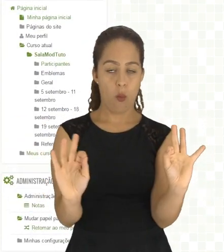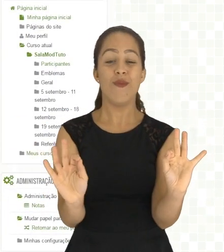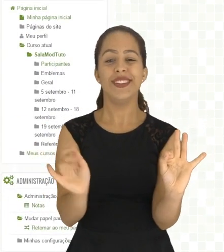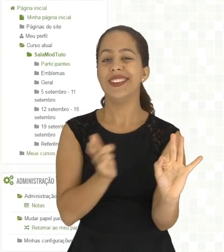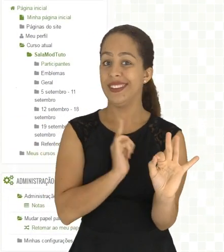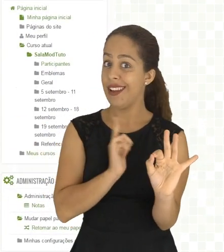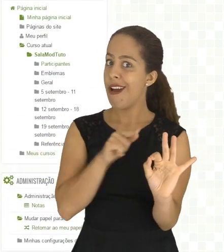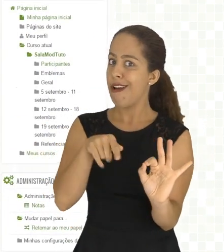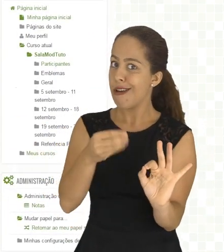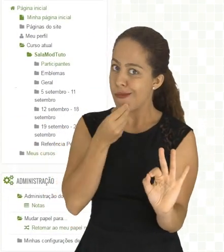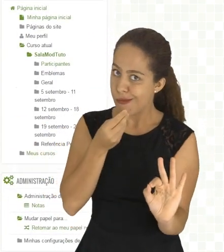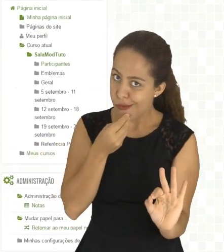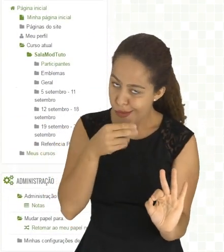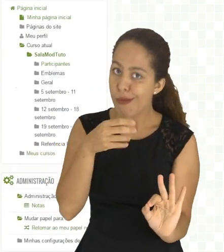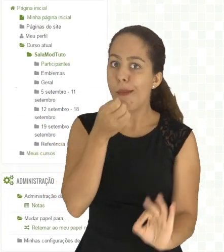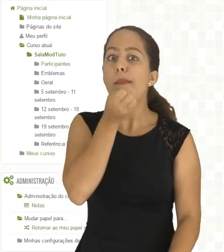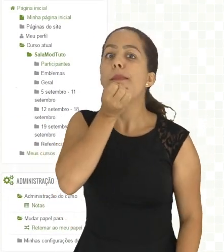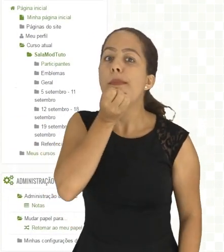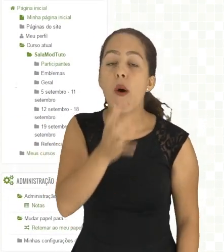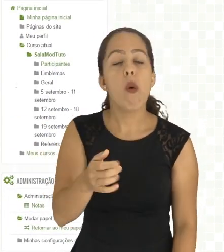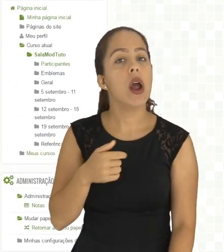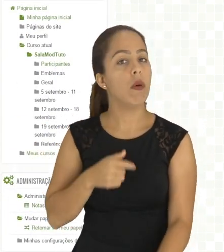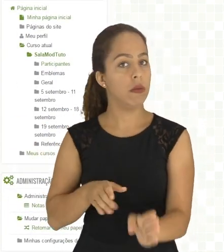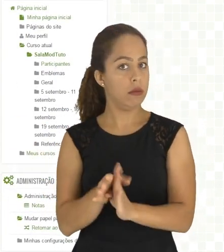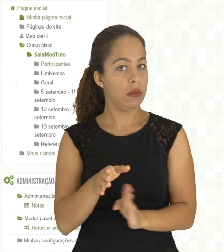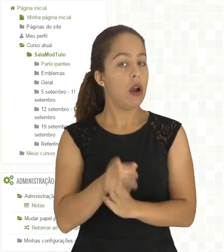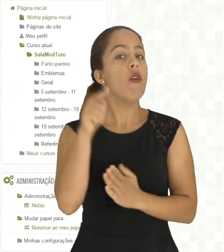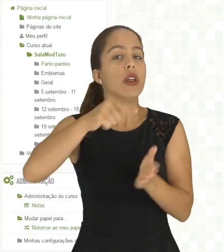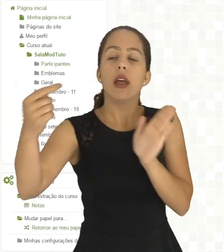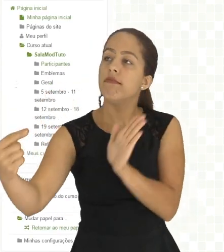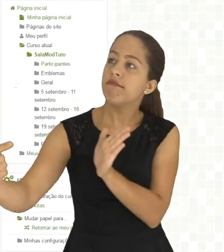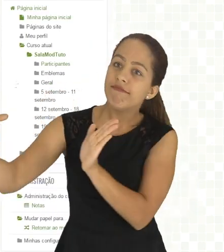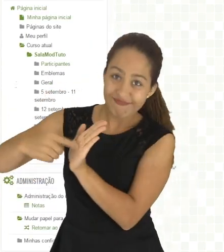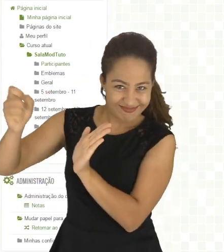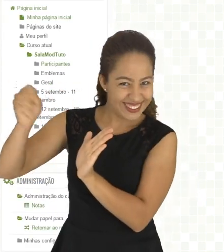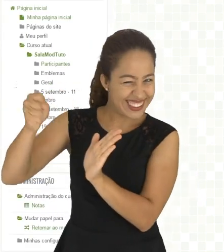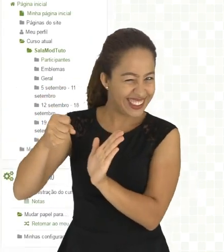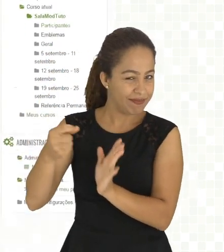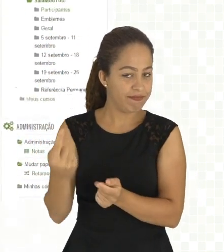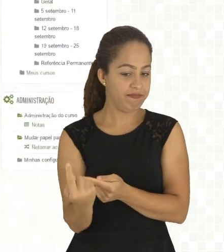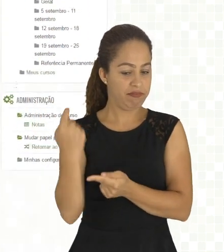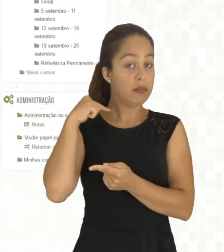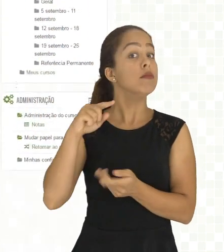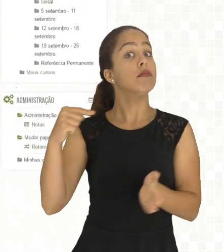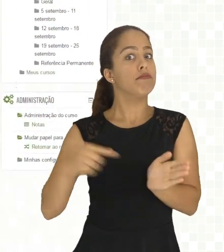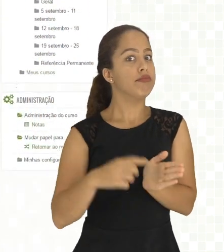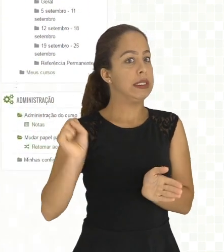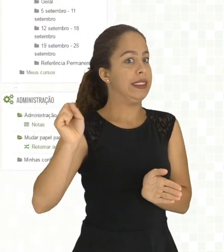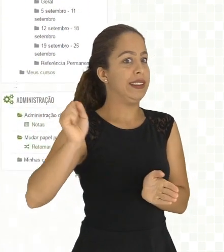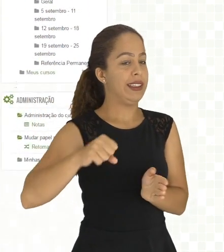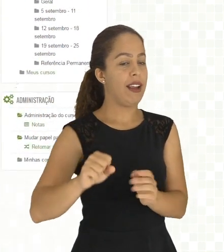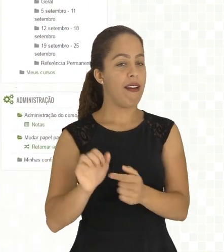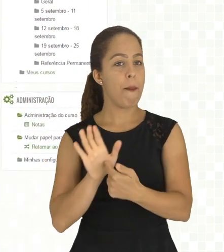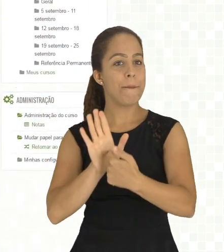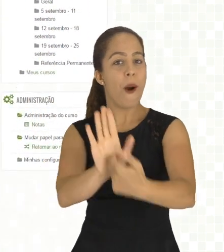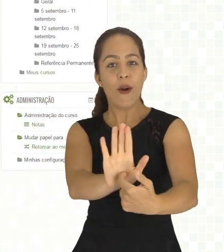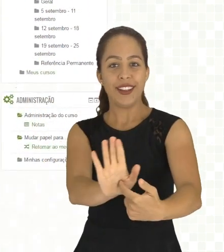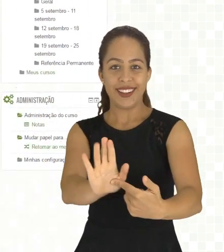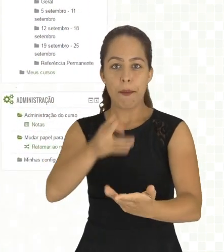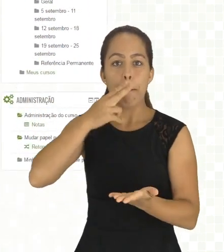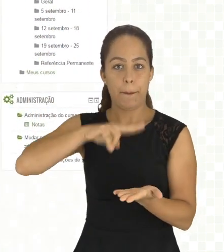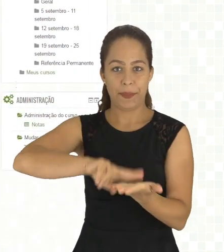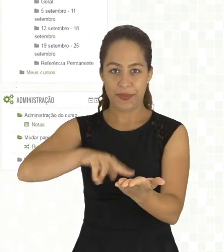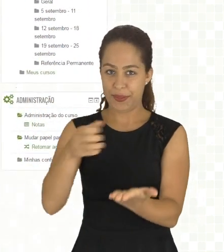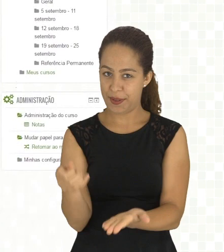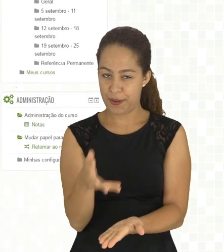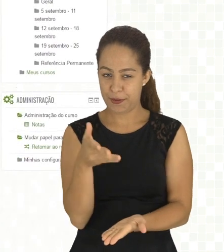data é muito útil recomendo que você a tive essa função duas novidades do novo